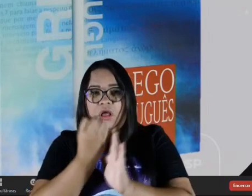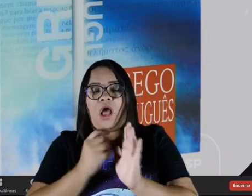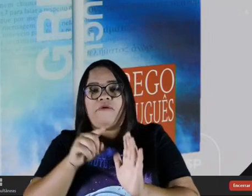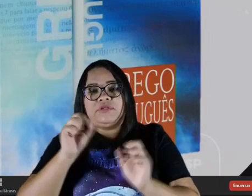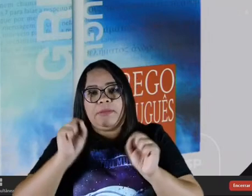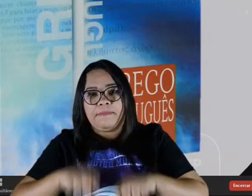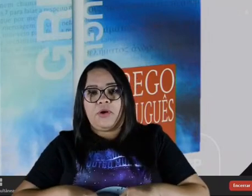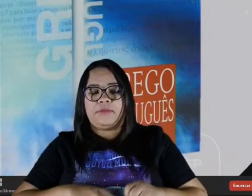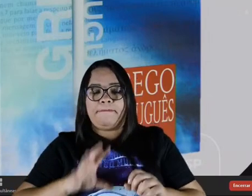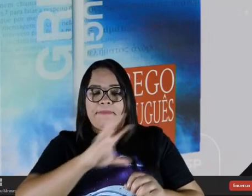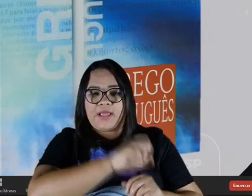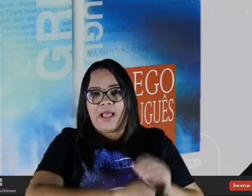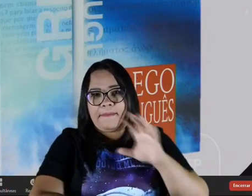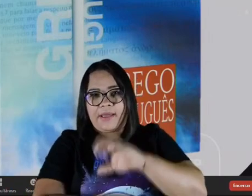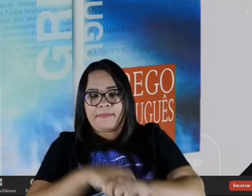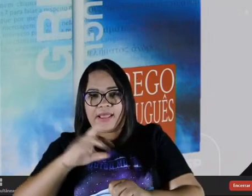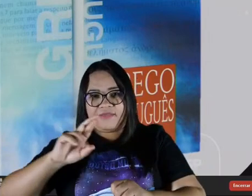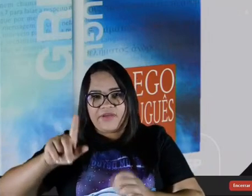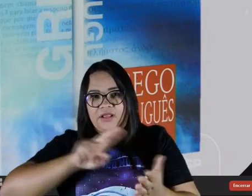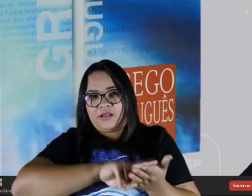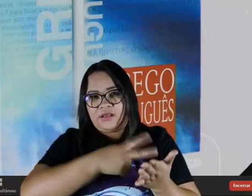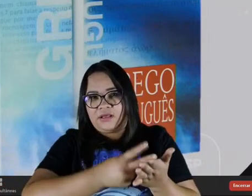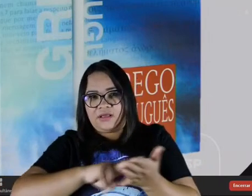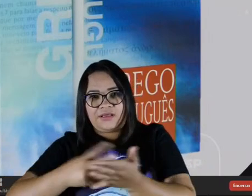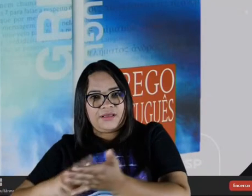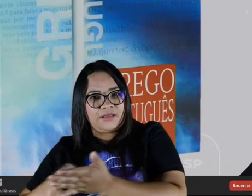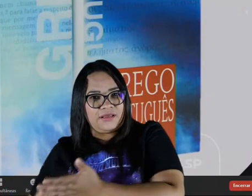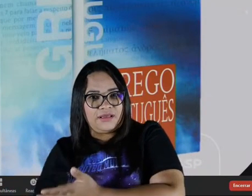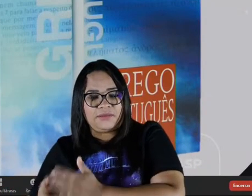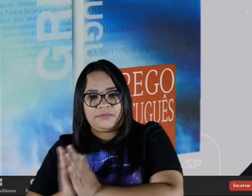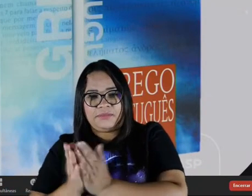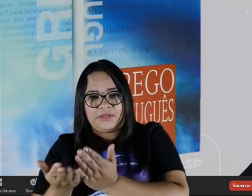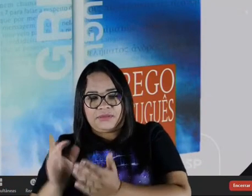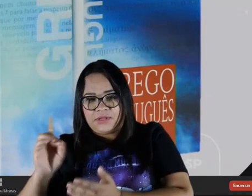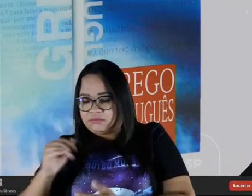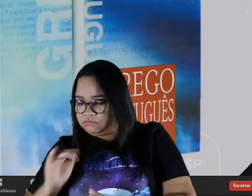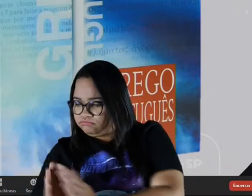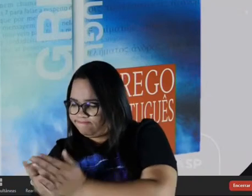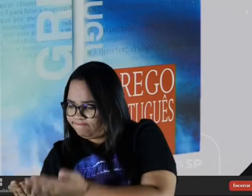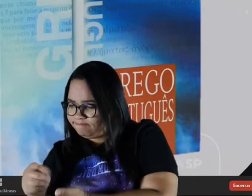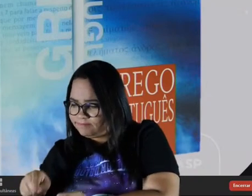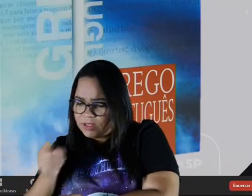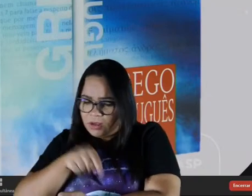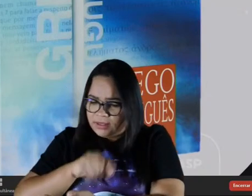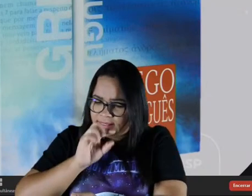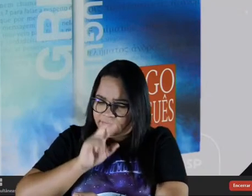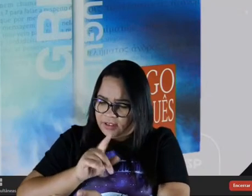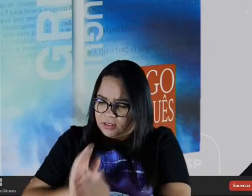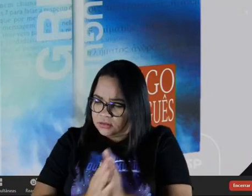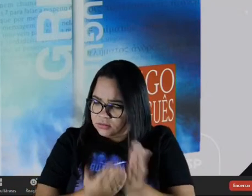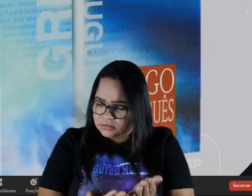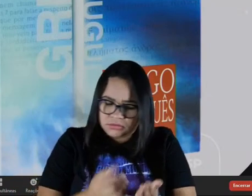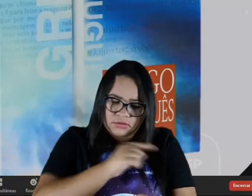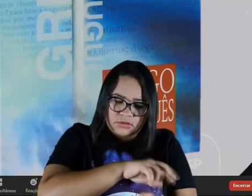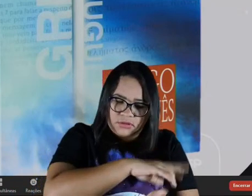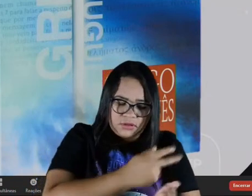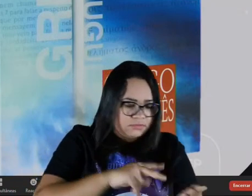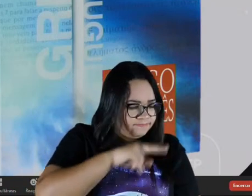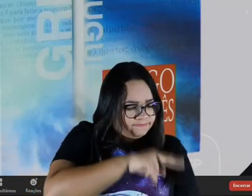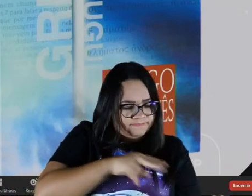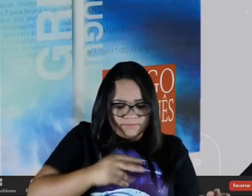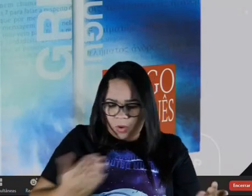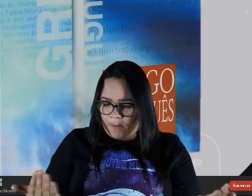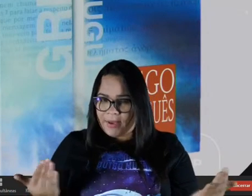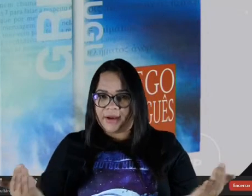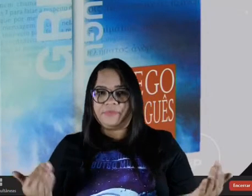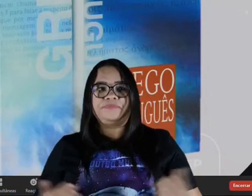da Bíblia que você puder. Para ajudar vocês em relação aos originais, eu tenho aqui... Bom, está aparecendo